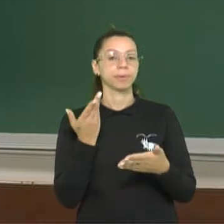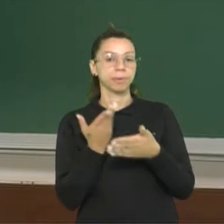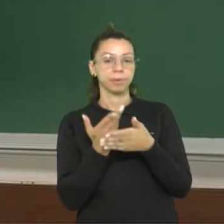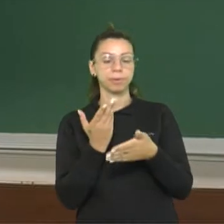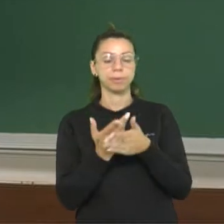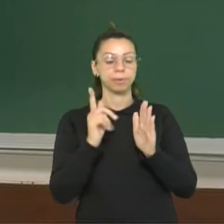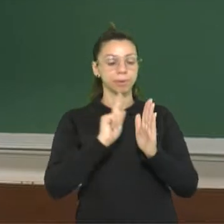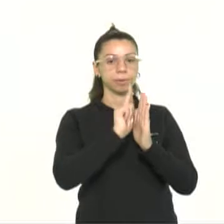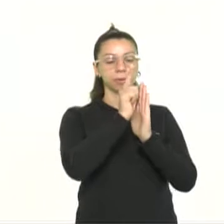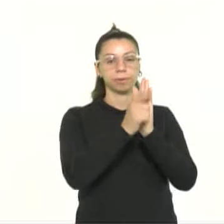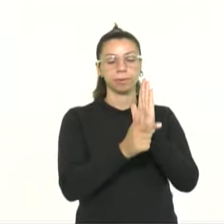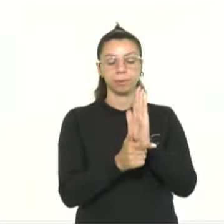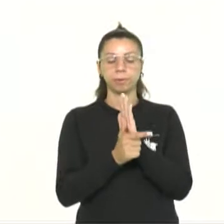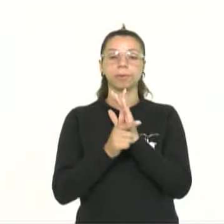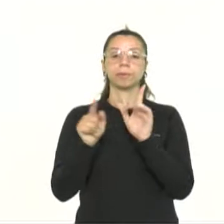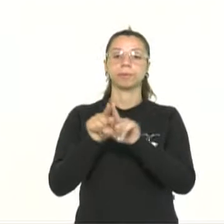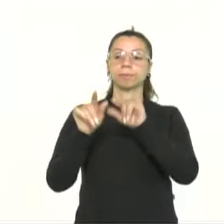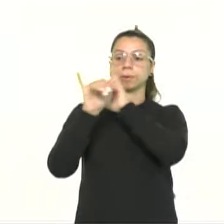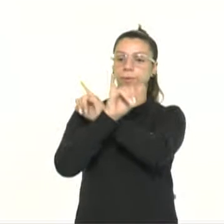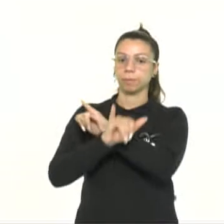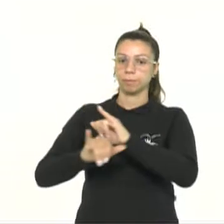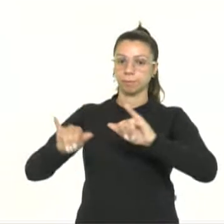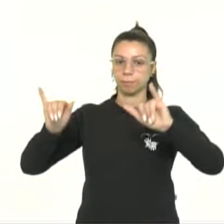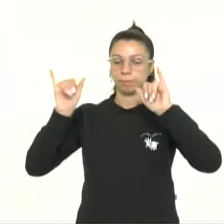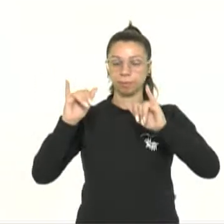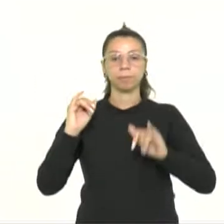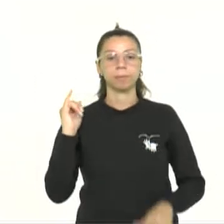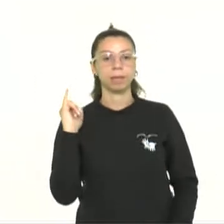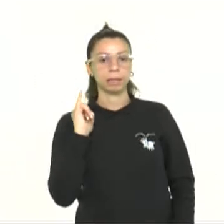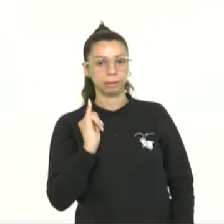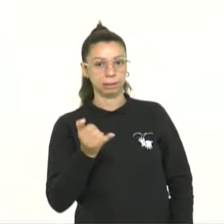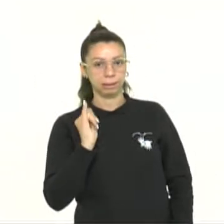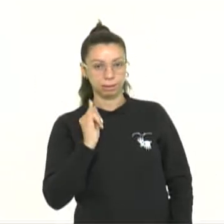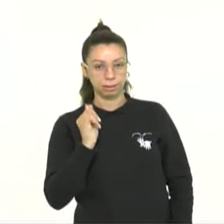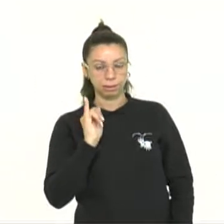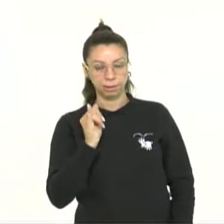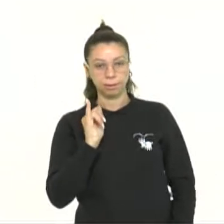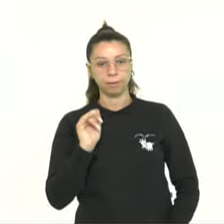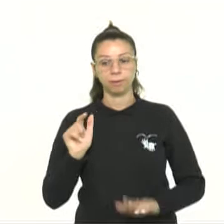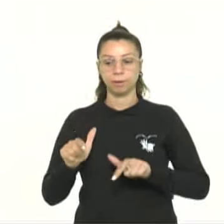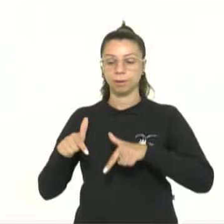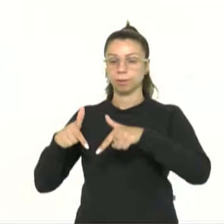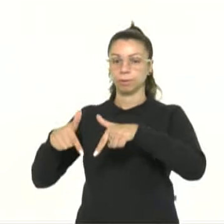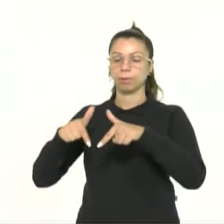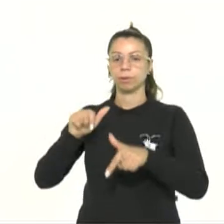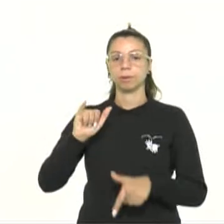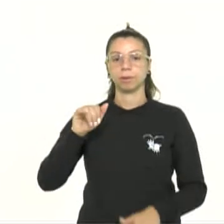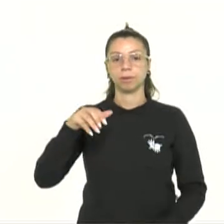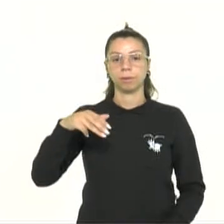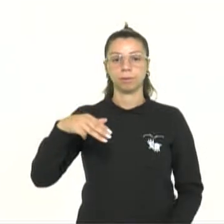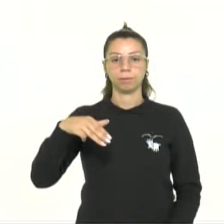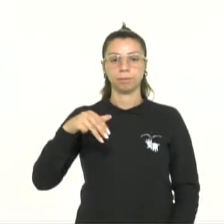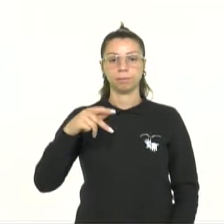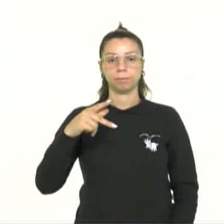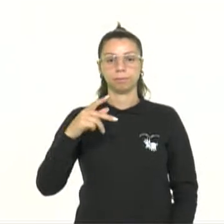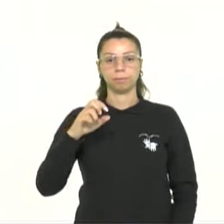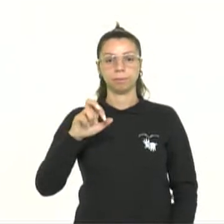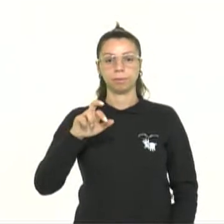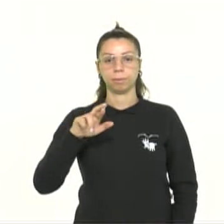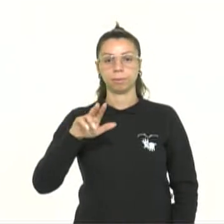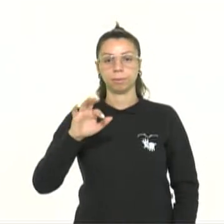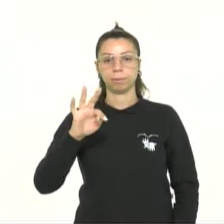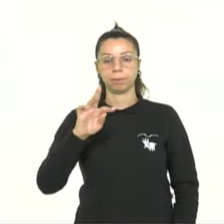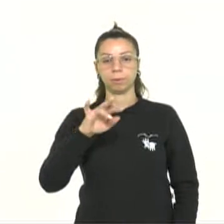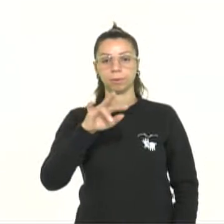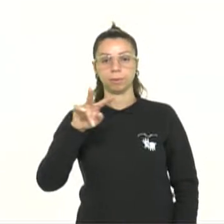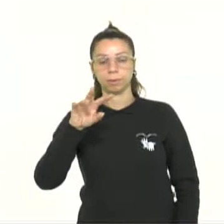os gêneros textuais, campanha publicitária e lenda, ações no imperativo e algumas expressões